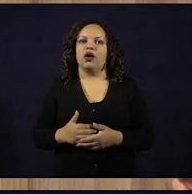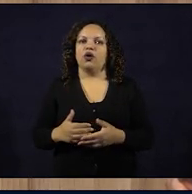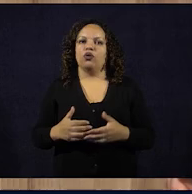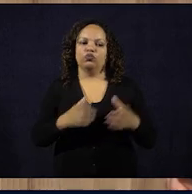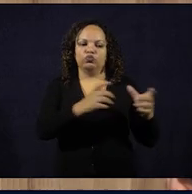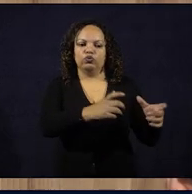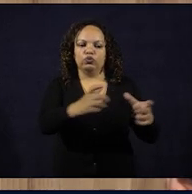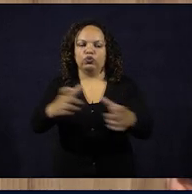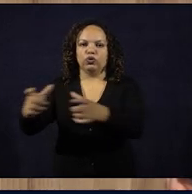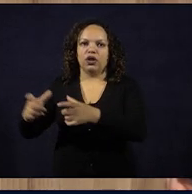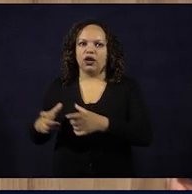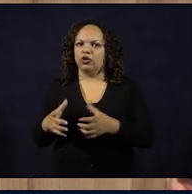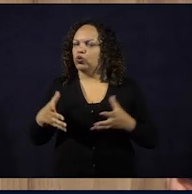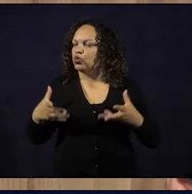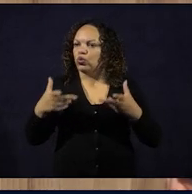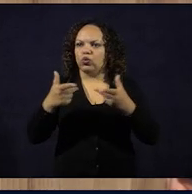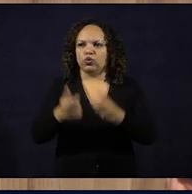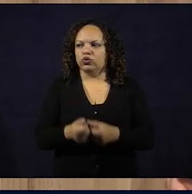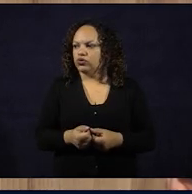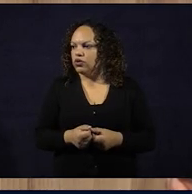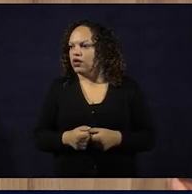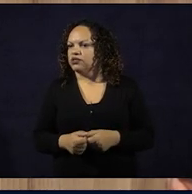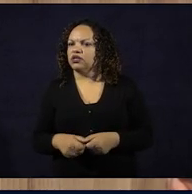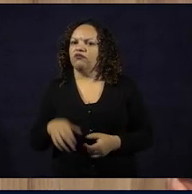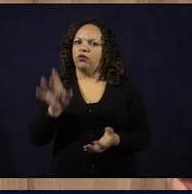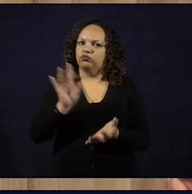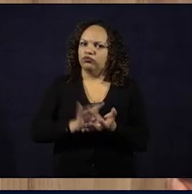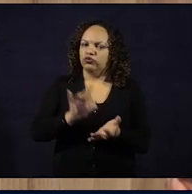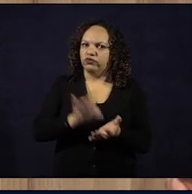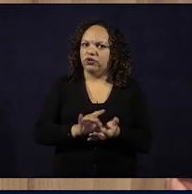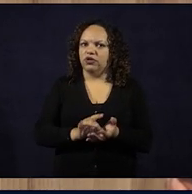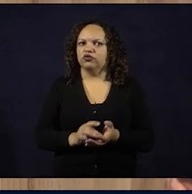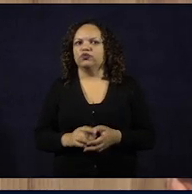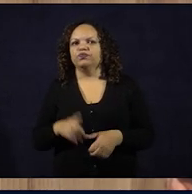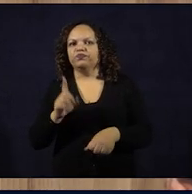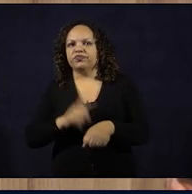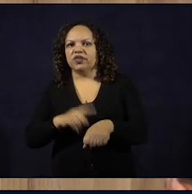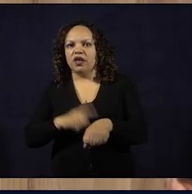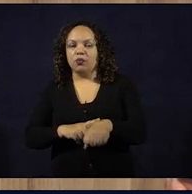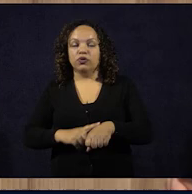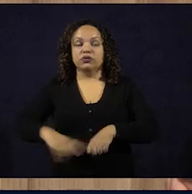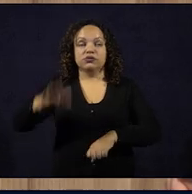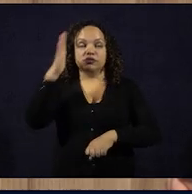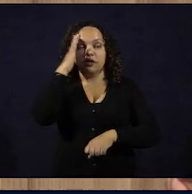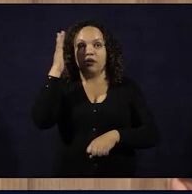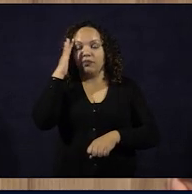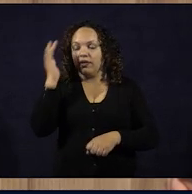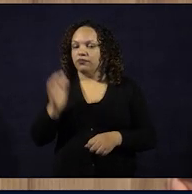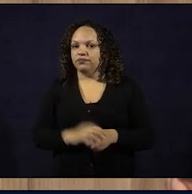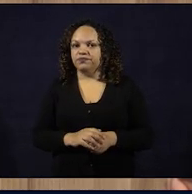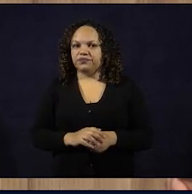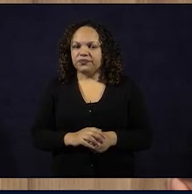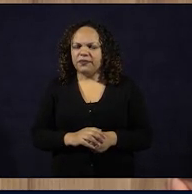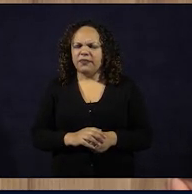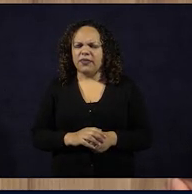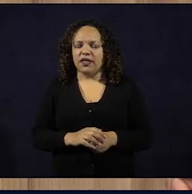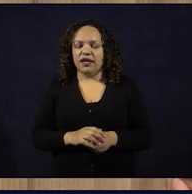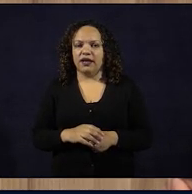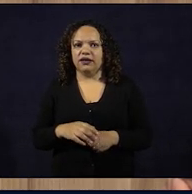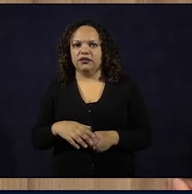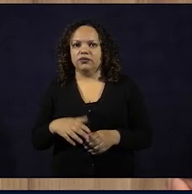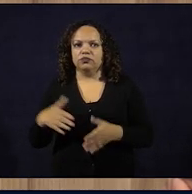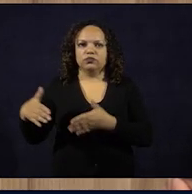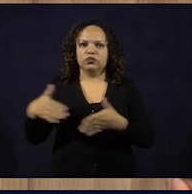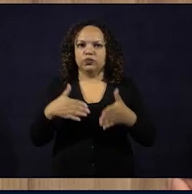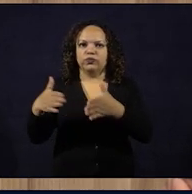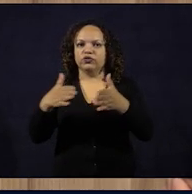na China no Japão ele vai ter em tempo real né todo o seu produto Aonde ele está percorrendo até